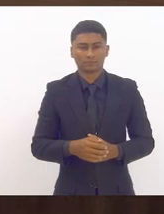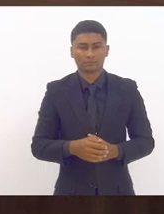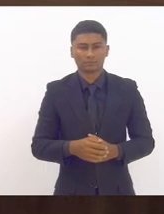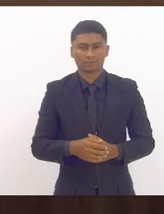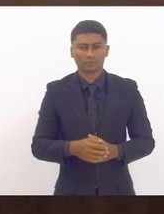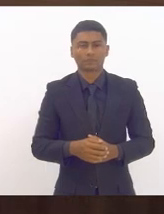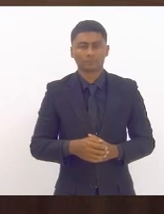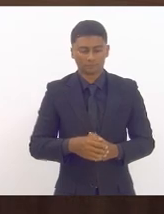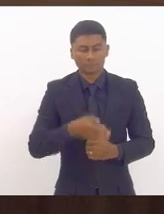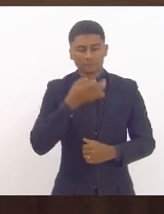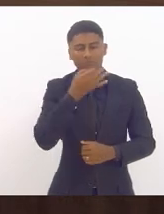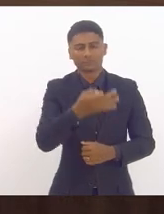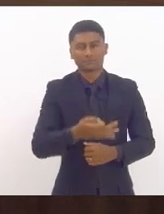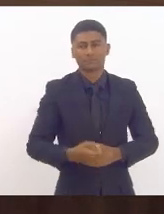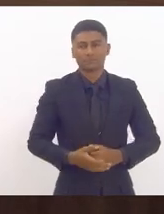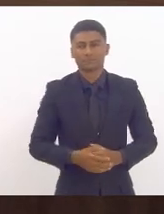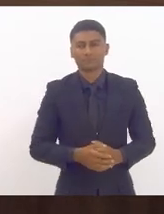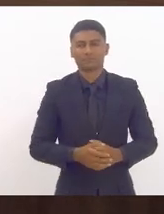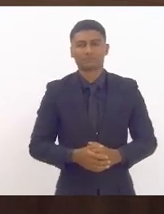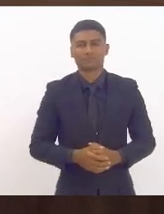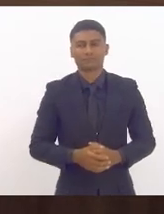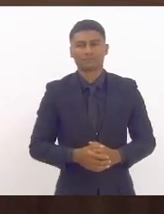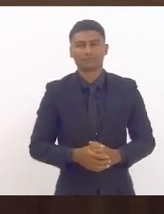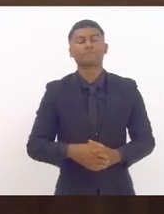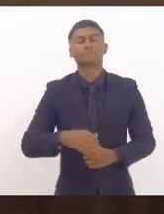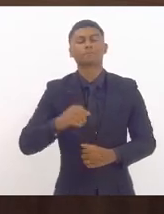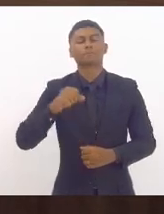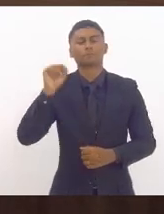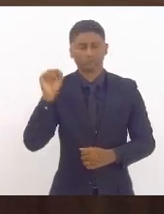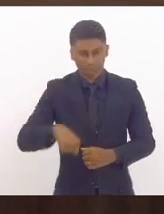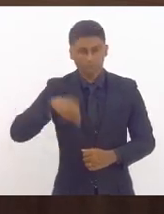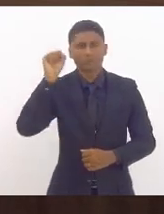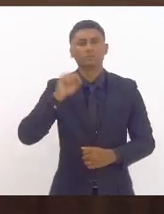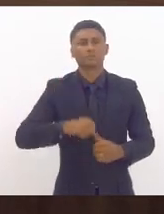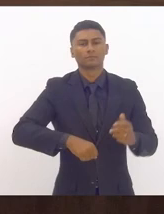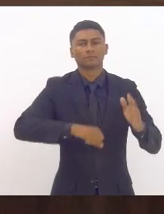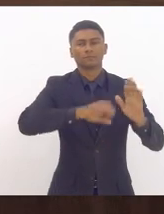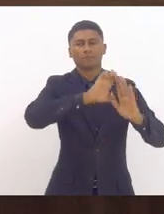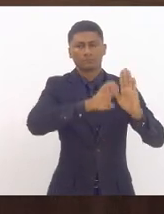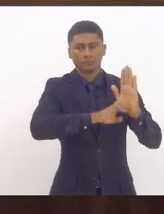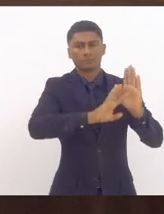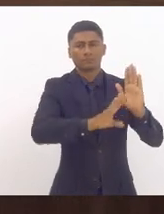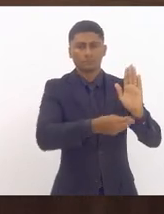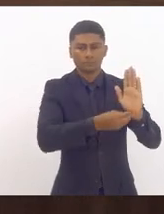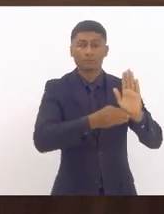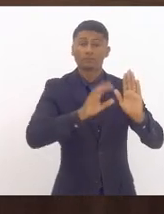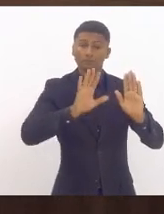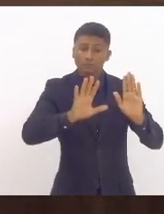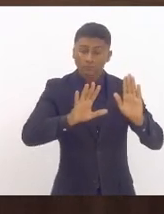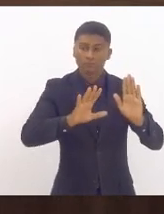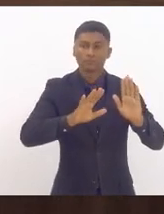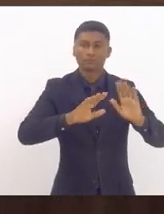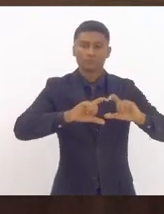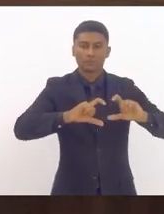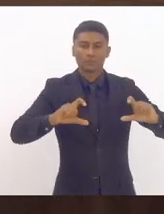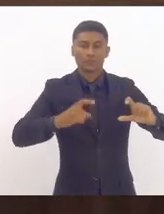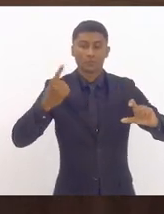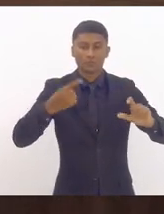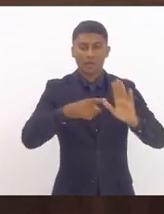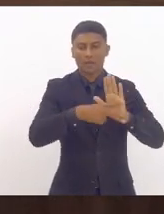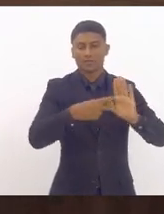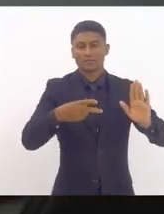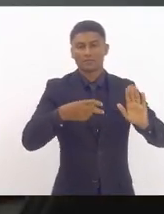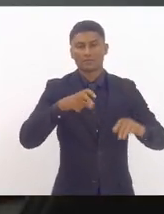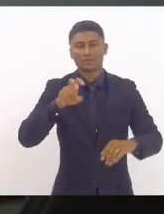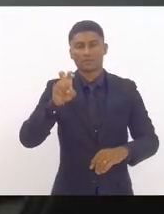É esse parecer. Então, é favorável com as emendas, ressalvada a emenda do parágrafo único, artigo